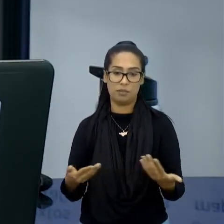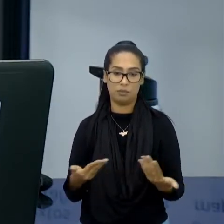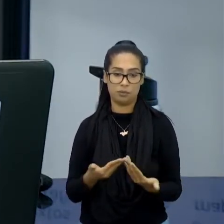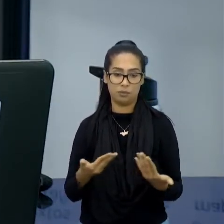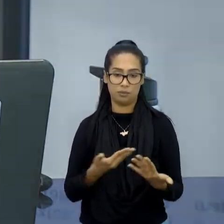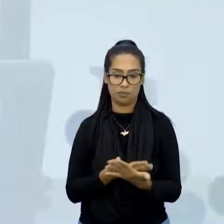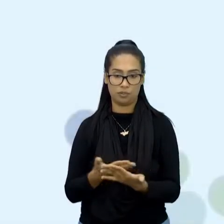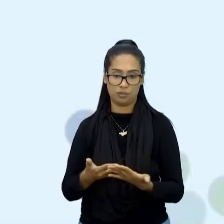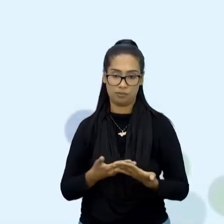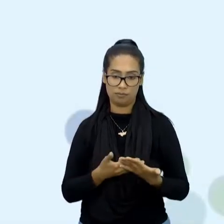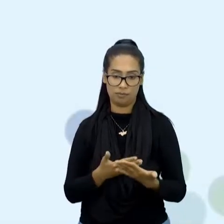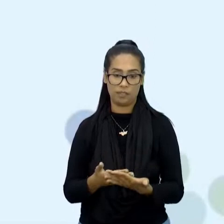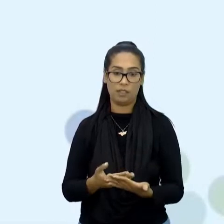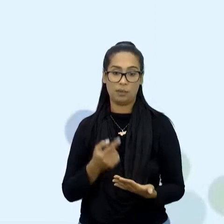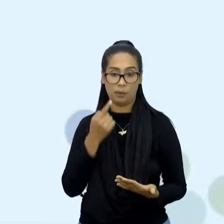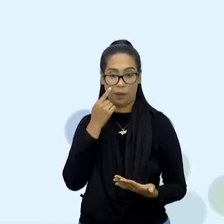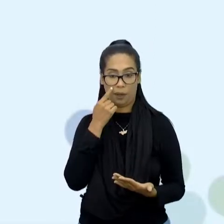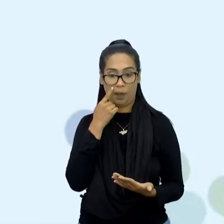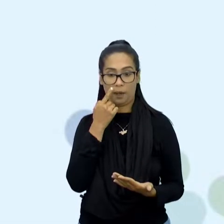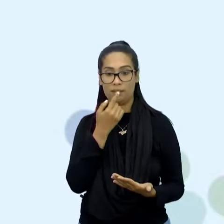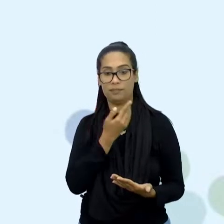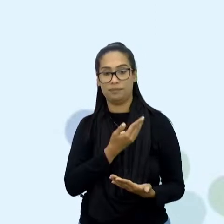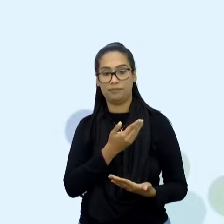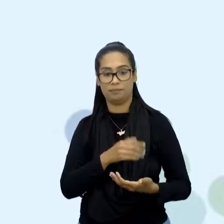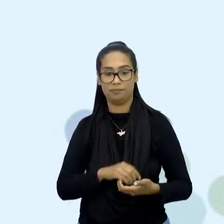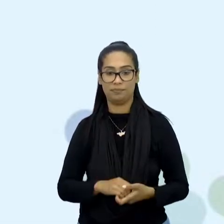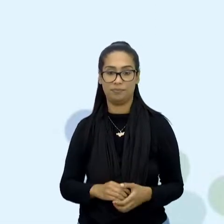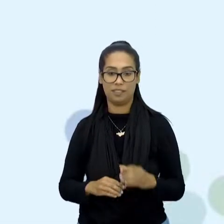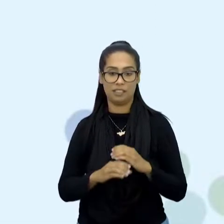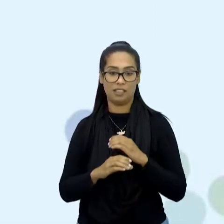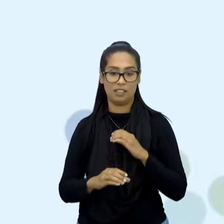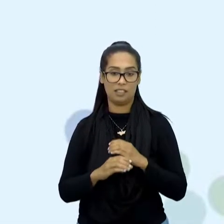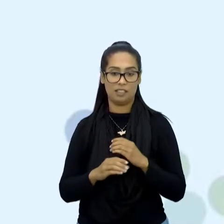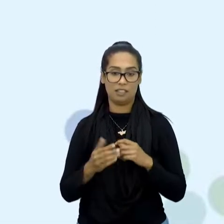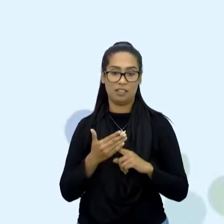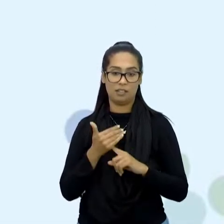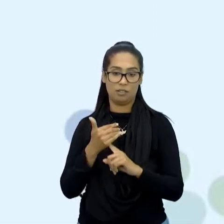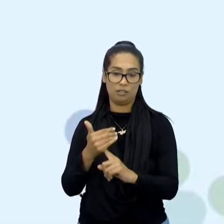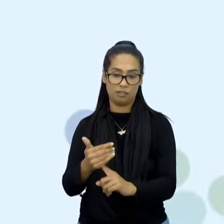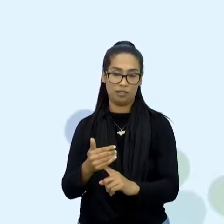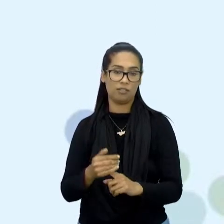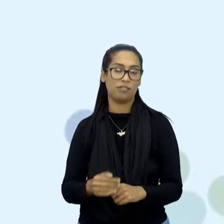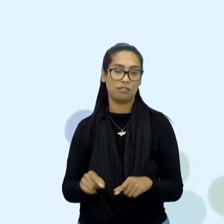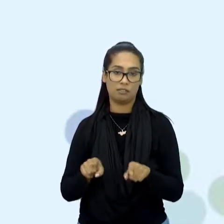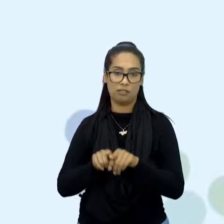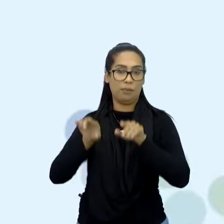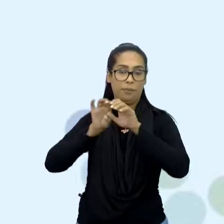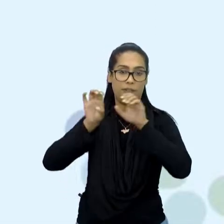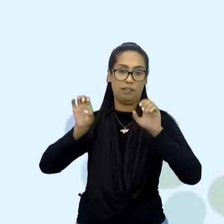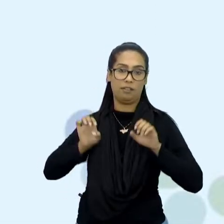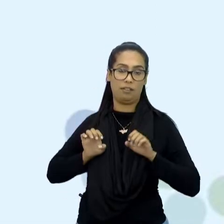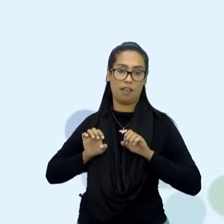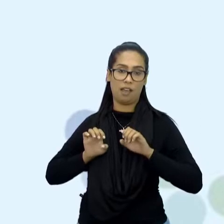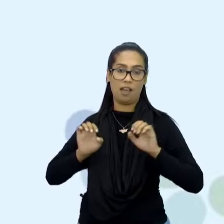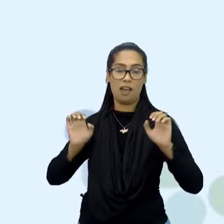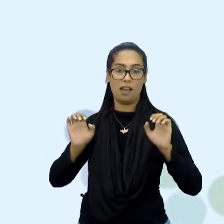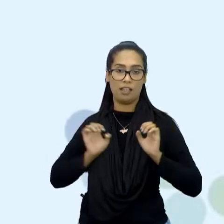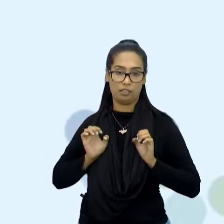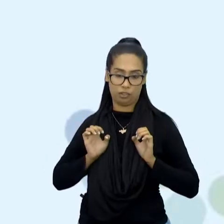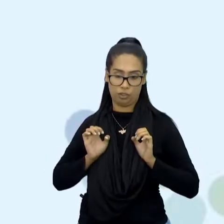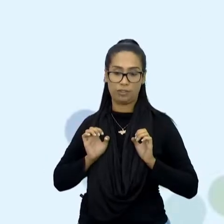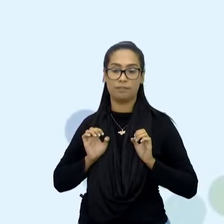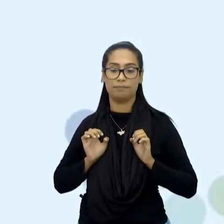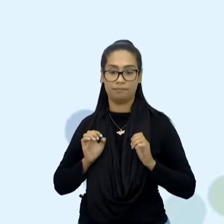hoje. Aparece aí na tela para vocês e é a seguinte: elaborar hipóteses, selecionar evidências e compor argumentos relativos